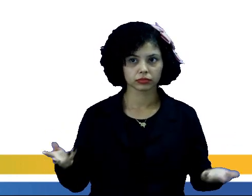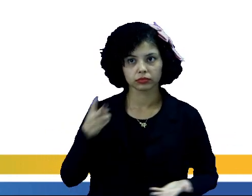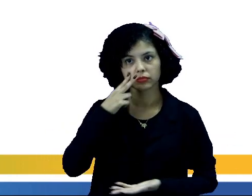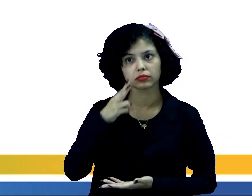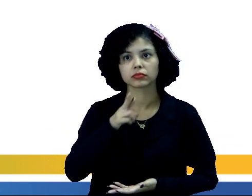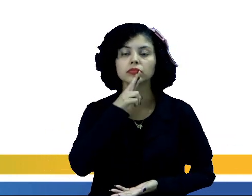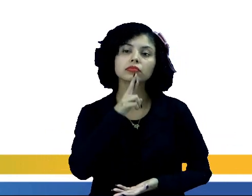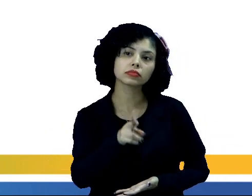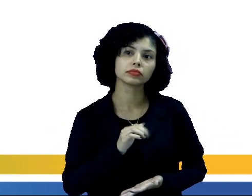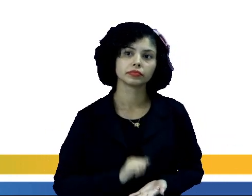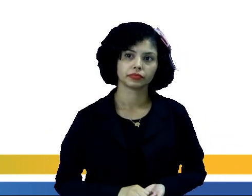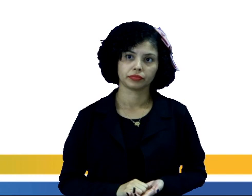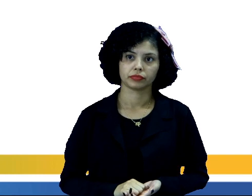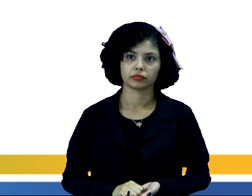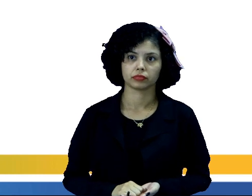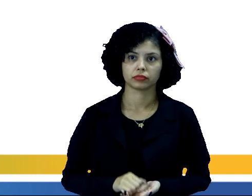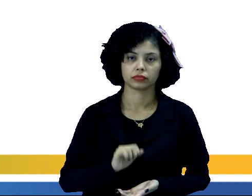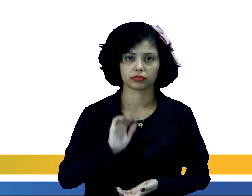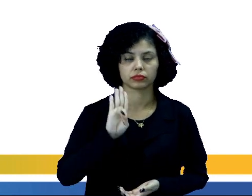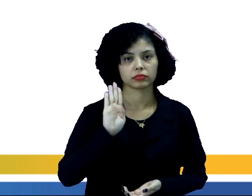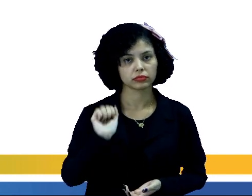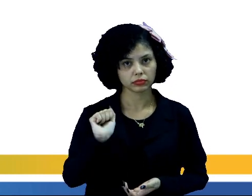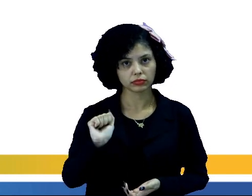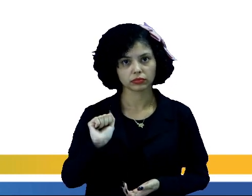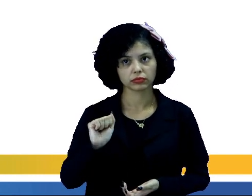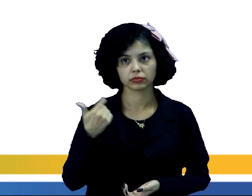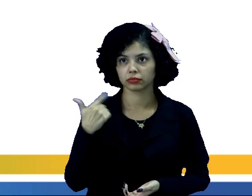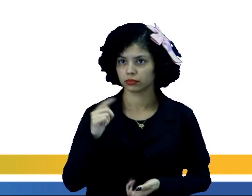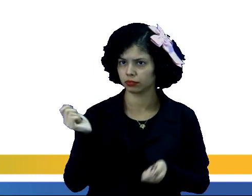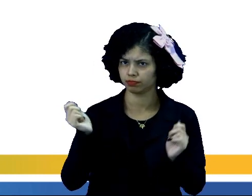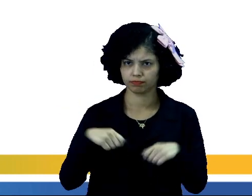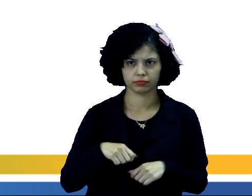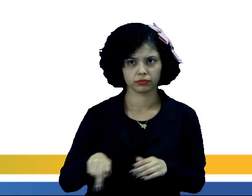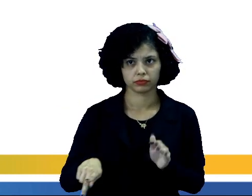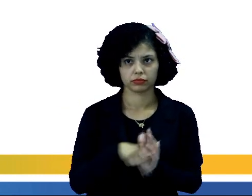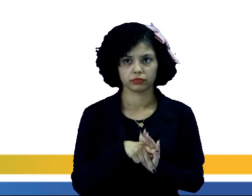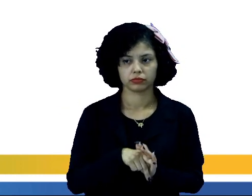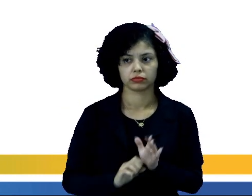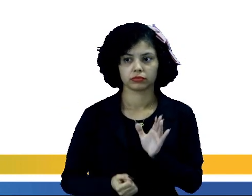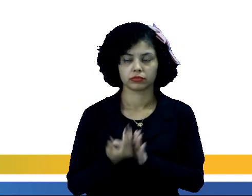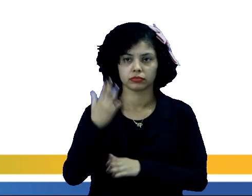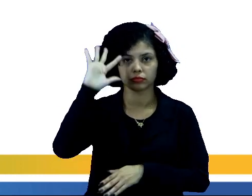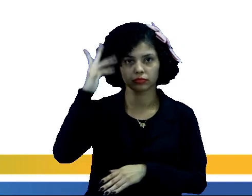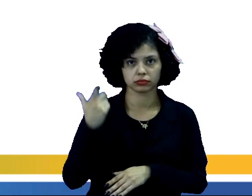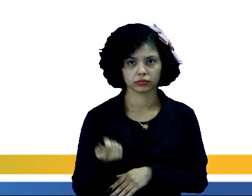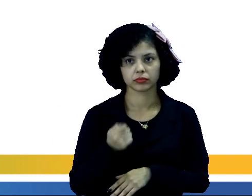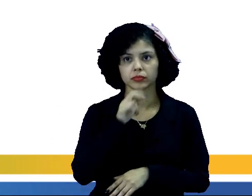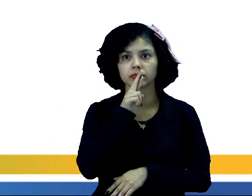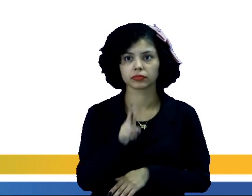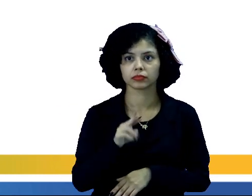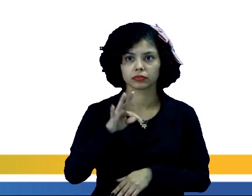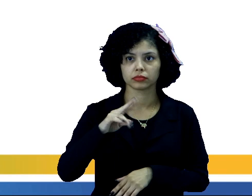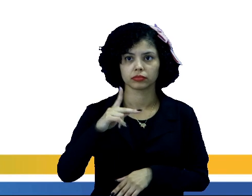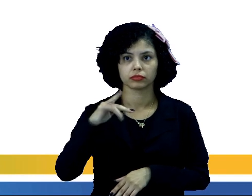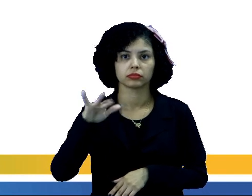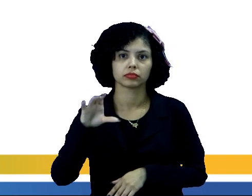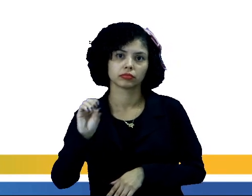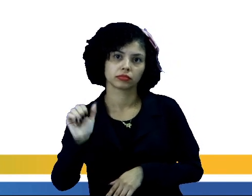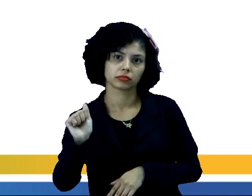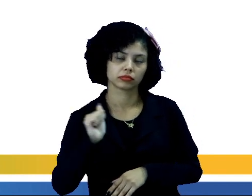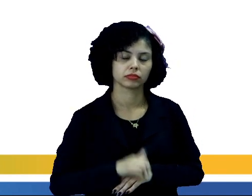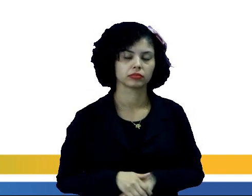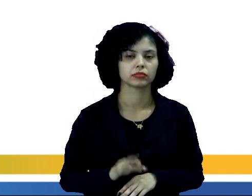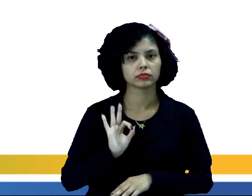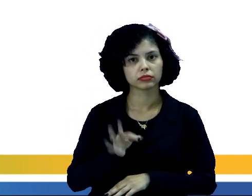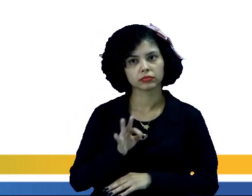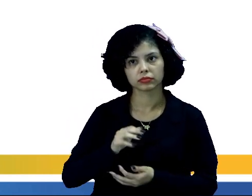você respondeu que a alternativa, né, que não possui aspecto de origem africana, se você respondeu que a alternativa A,